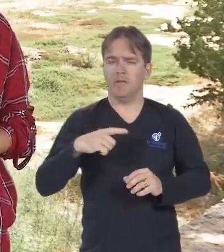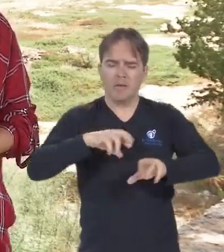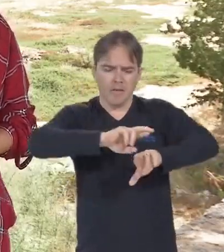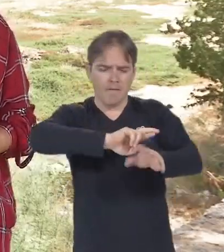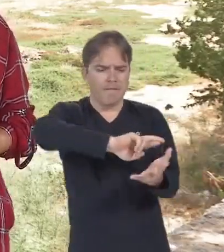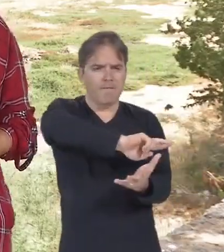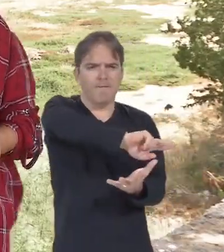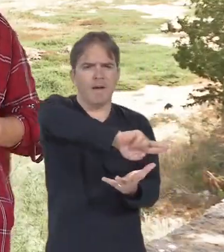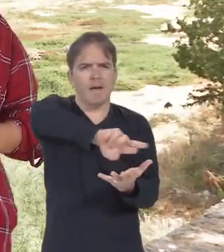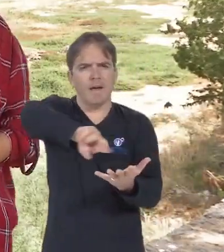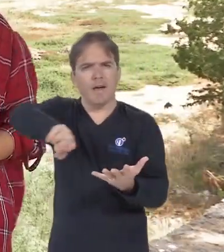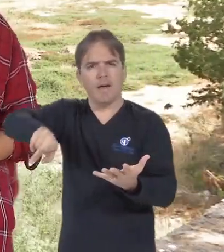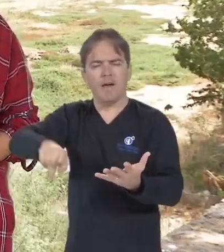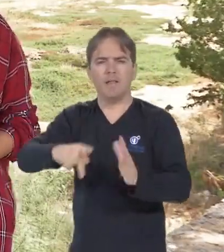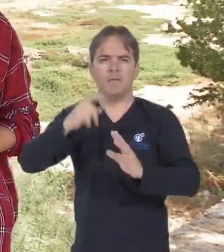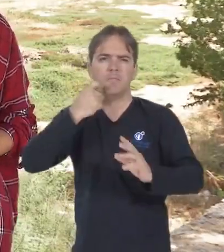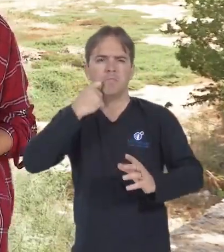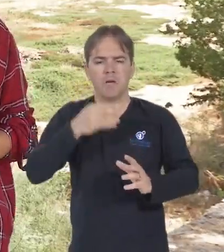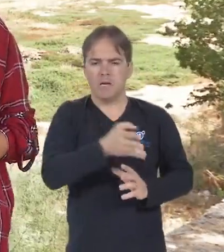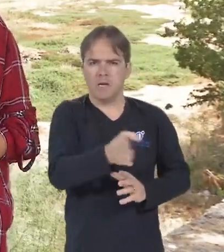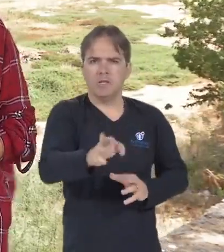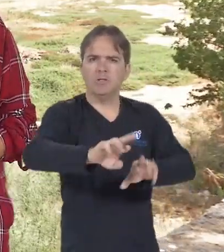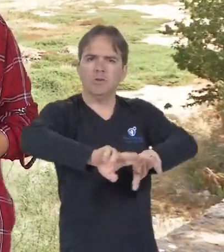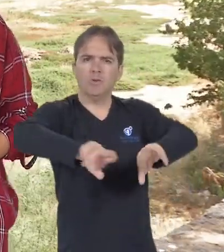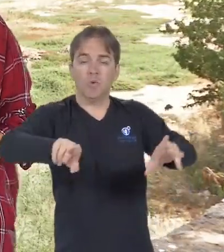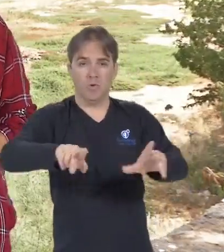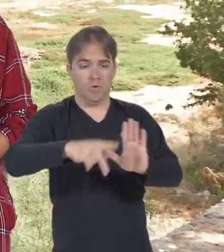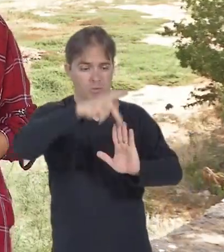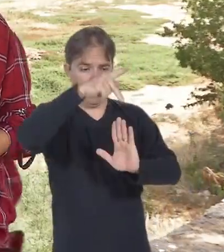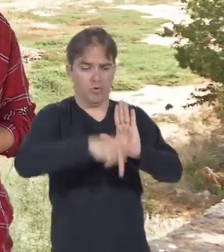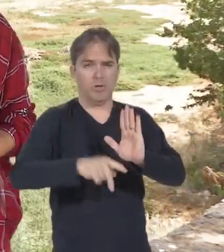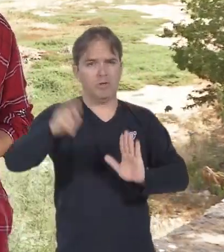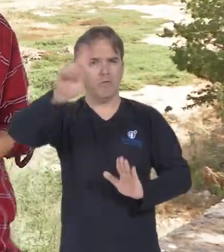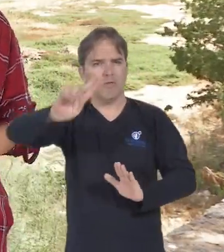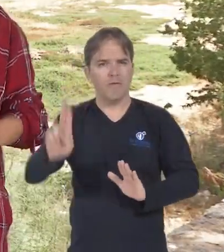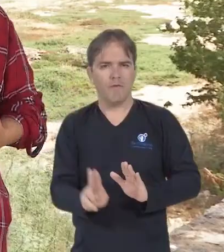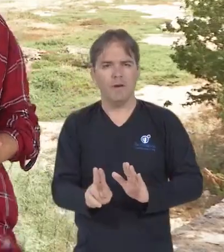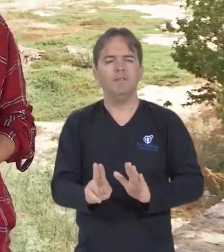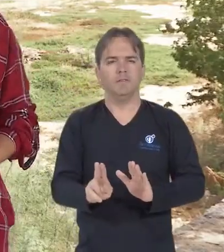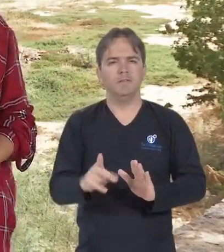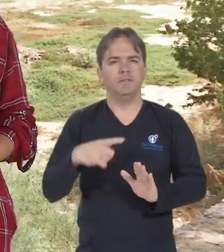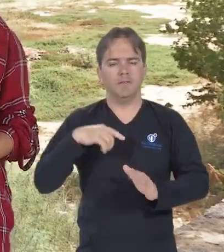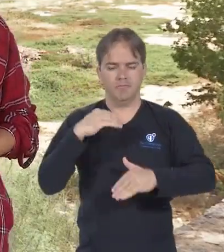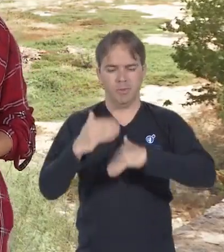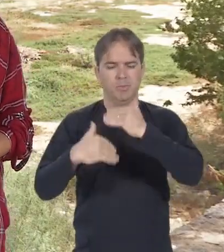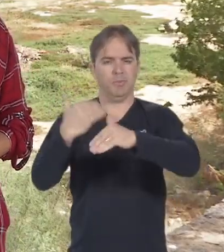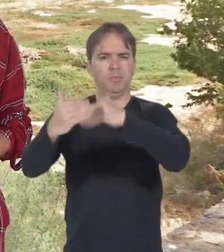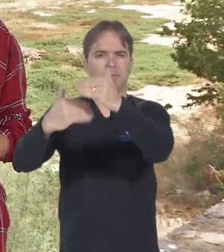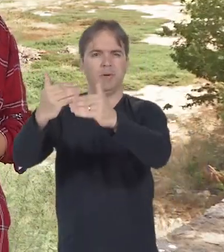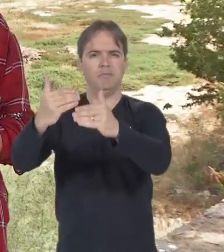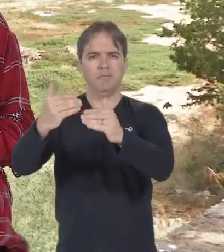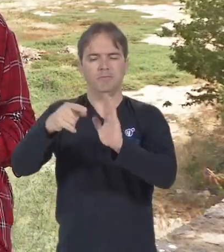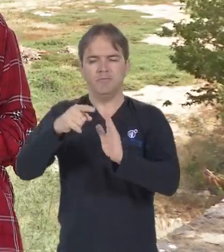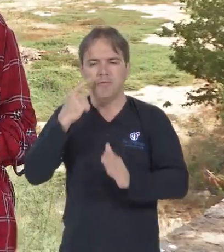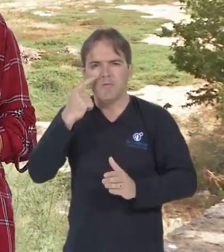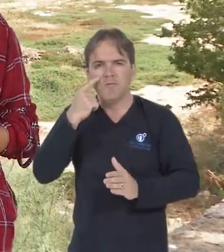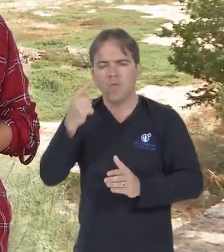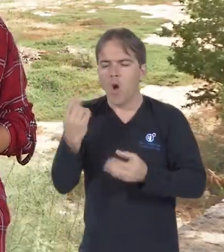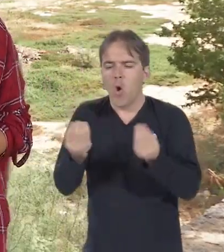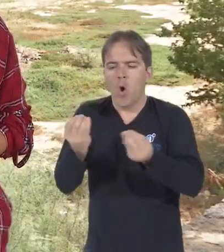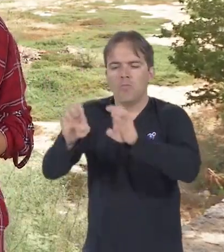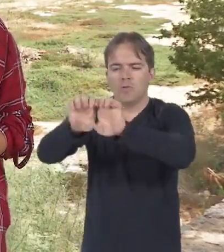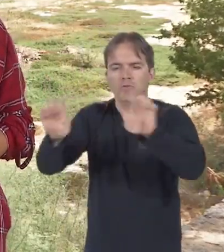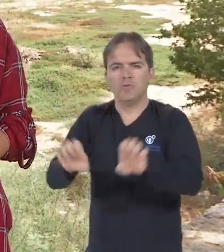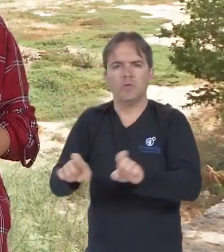peixes. Um projeto da Universidade Federal do Vale do São Francisco está sendo desenvolvido para verificar a estrutura